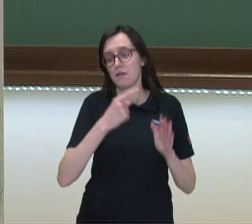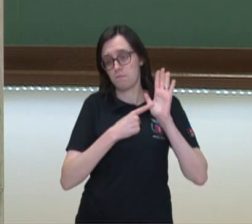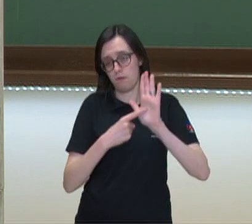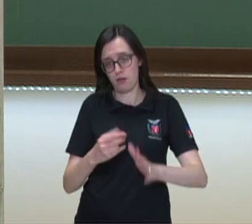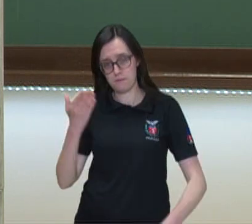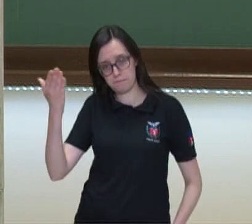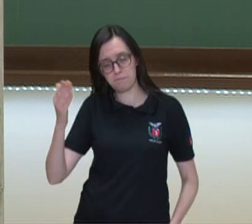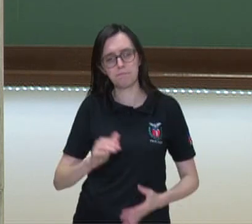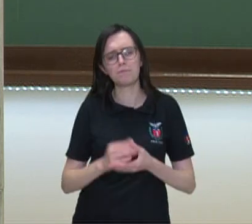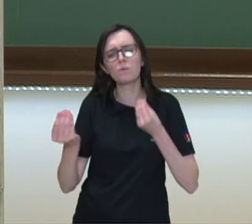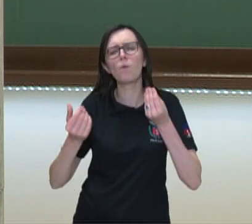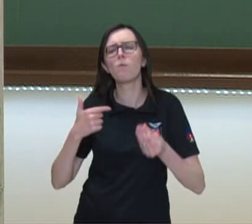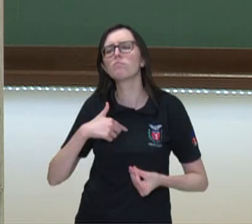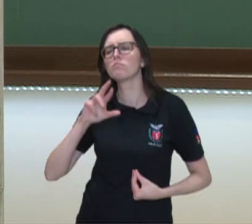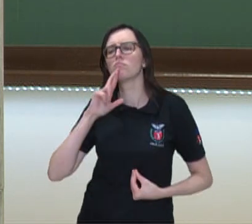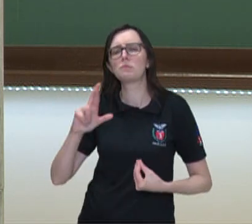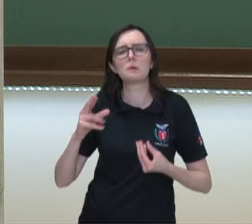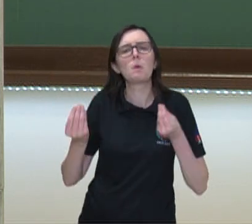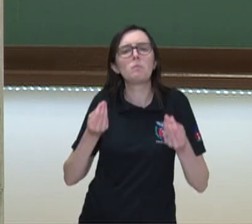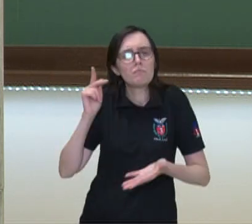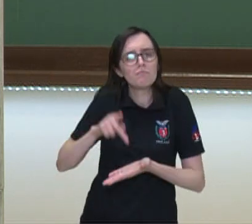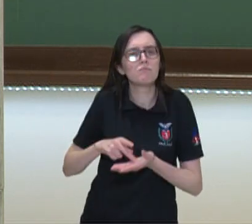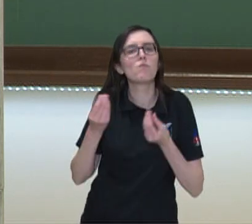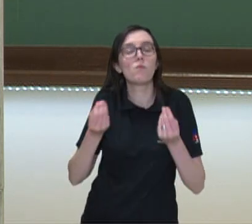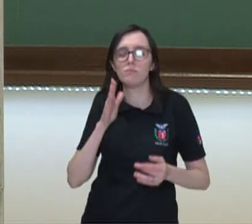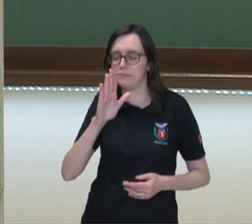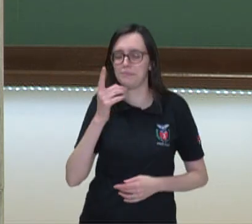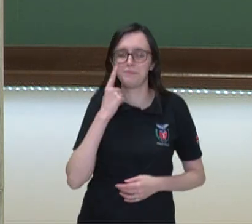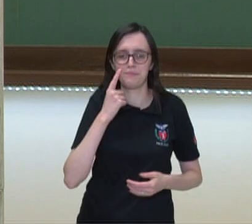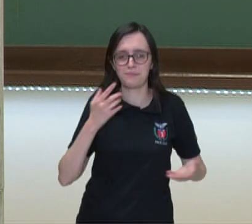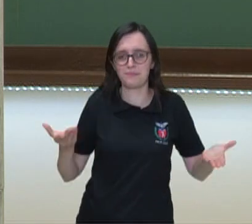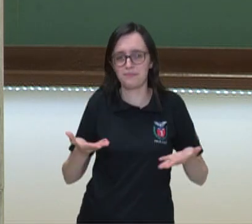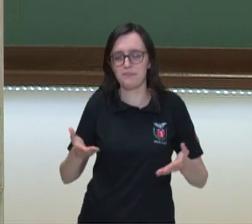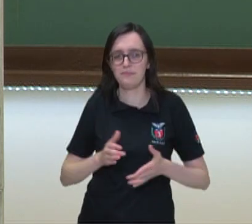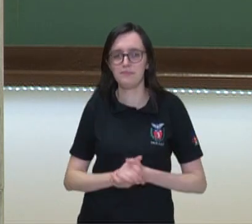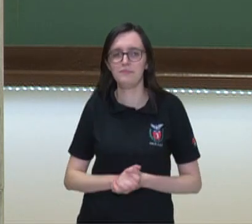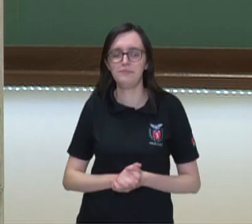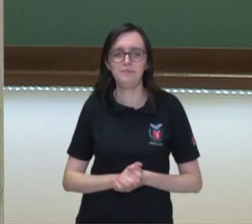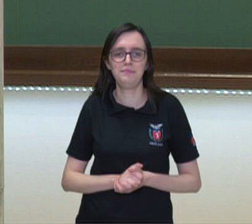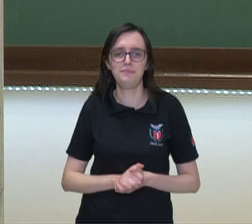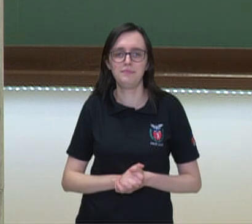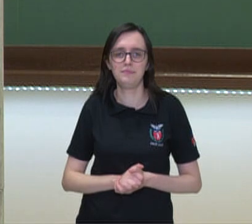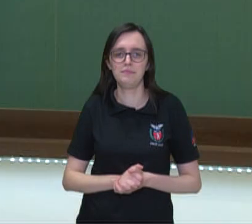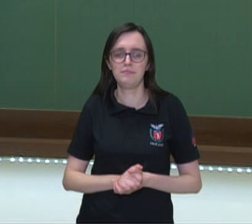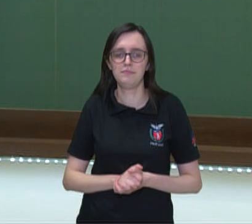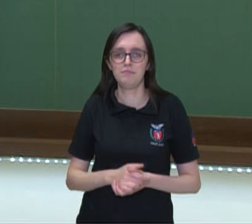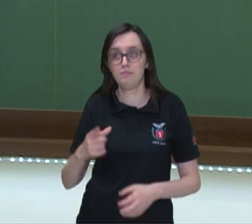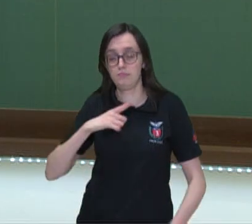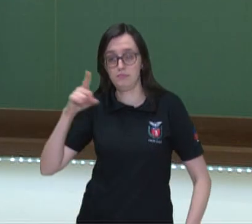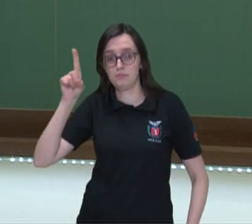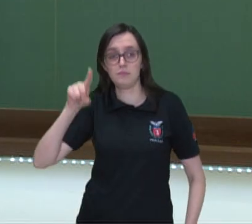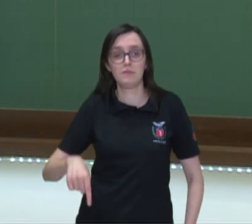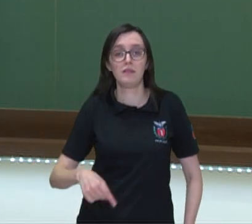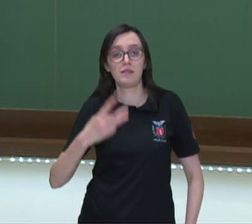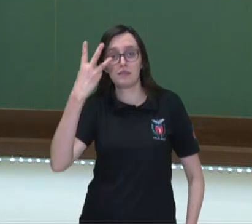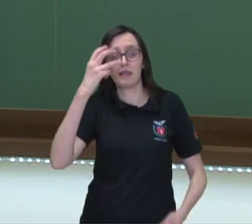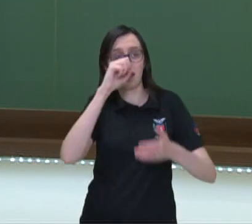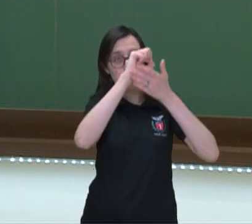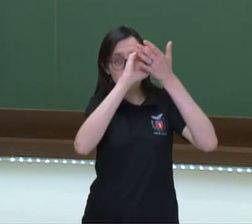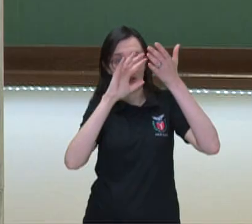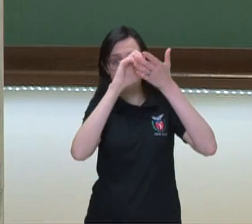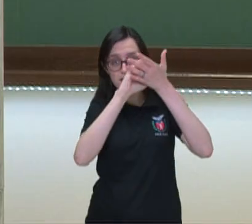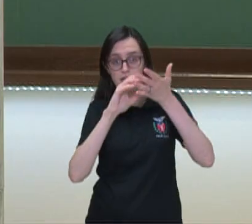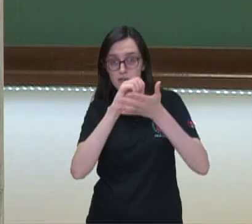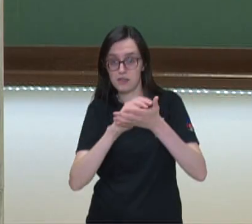tá? Como é que eu vou resolver isso na prática? Vamos ver. Eu tenho aqui 3 exercícios para você,